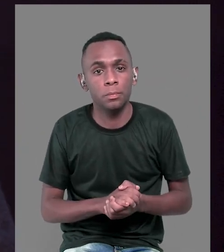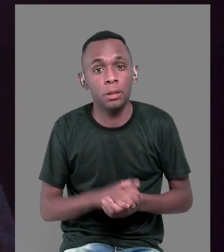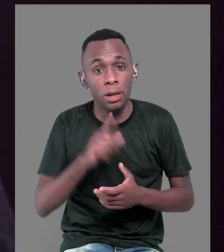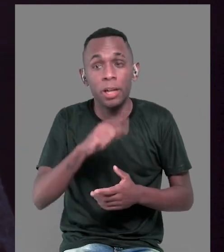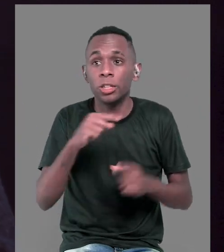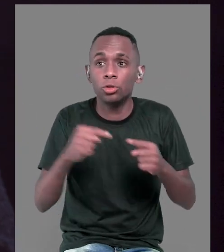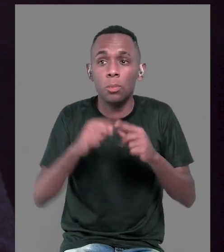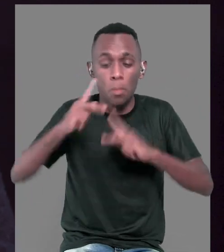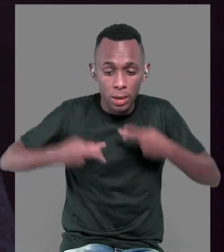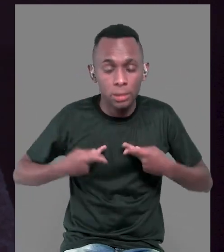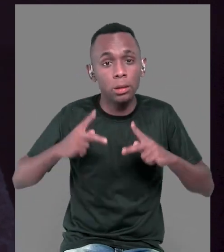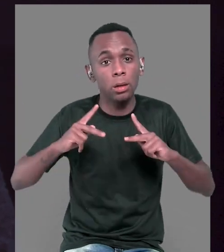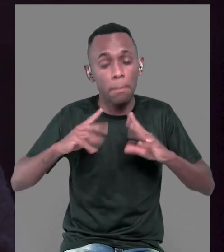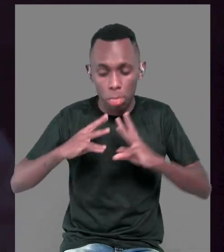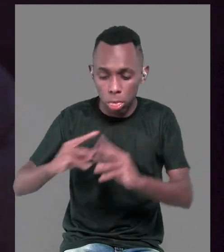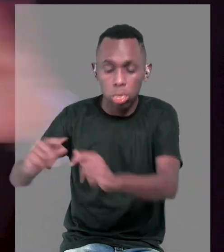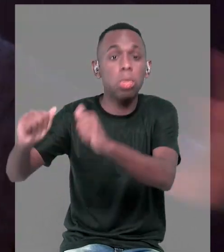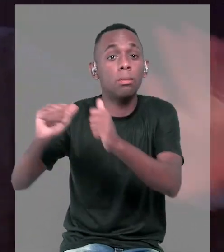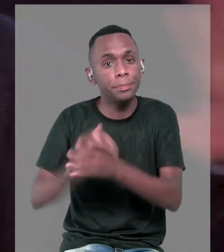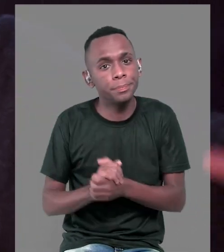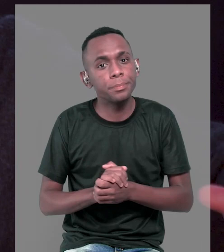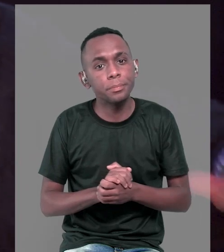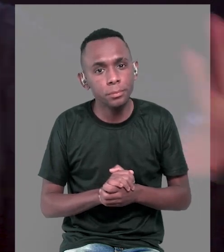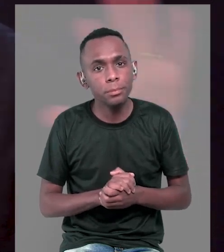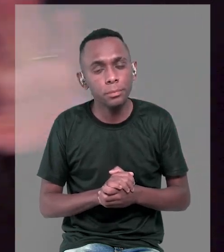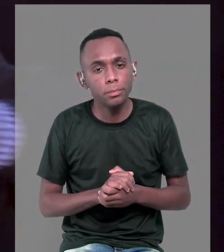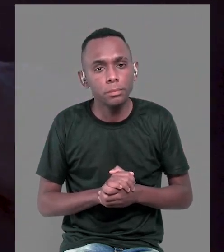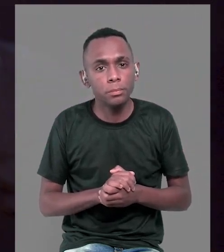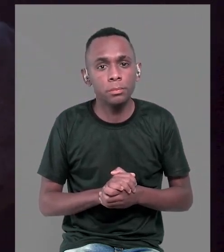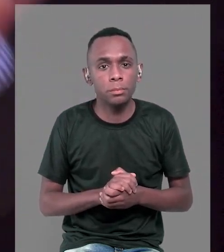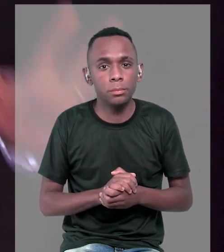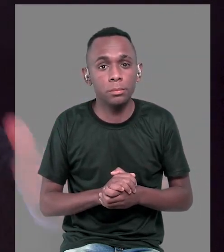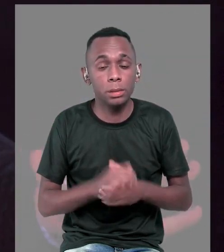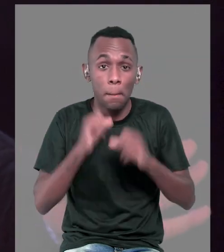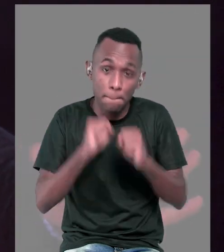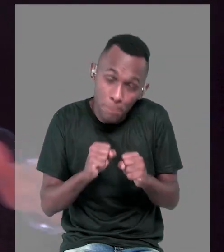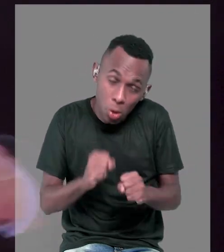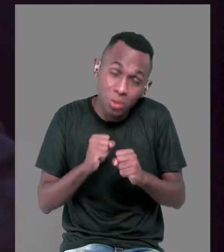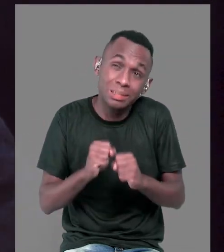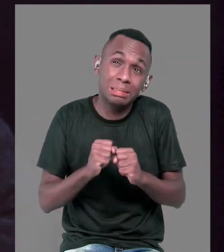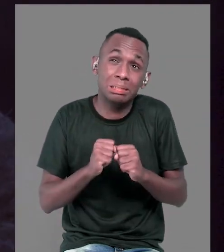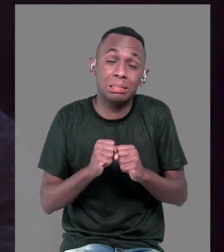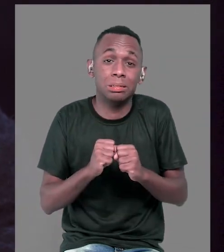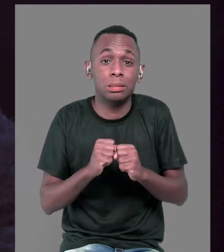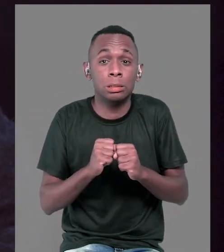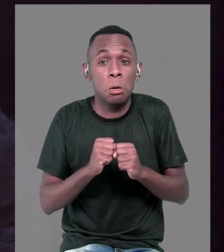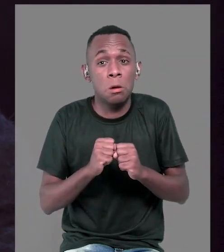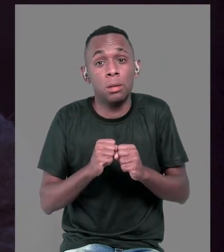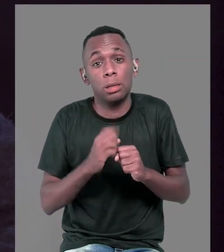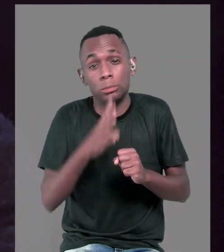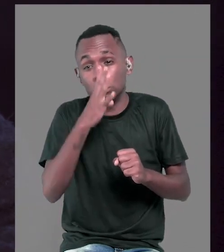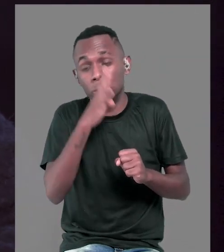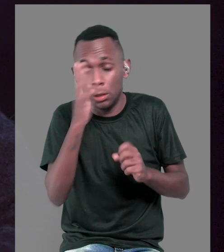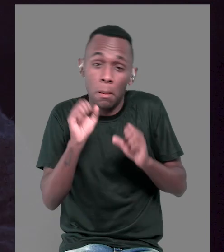dessa área usaram. Podem estar exagerando? Podem estar exagerando. Podem estar